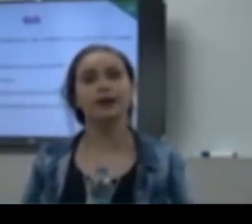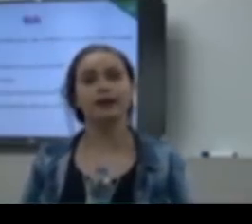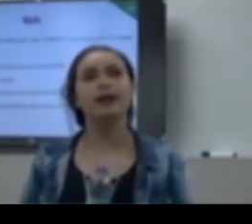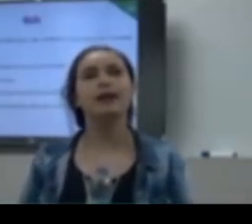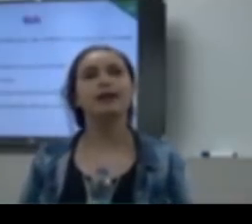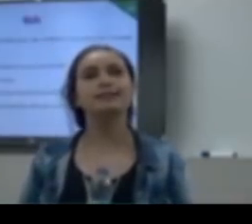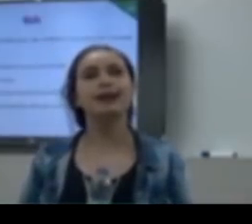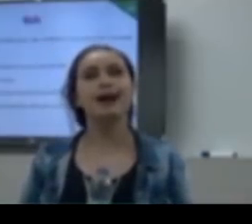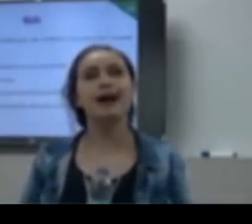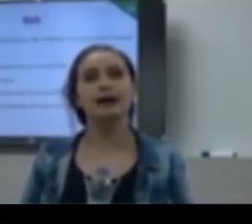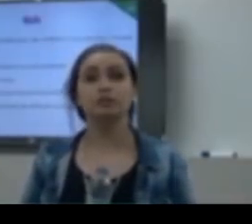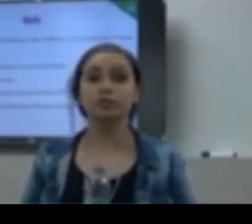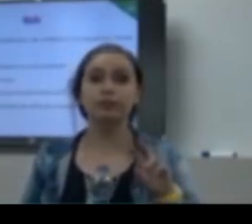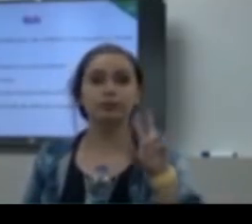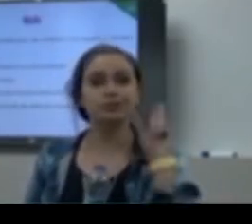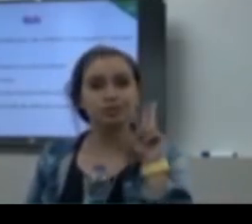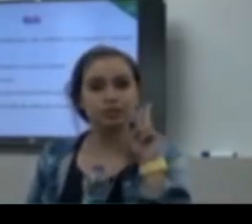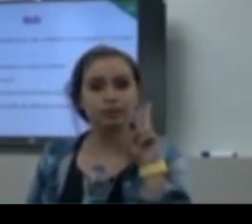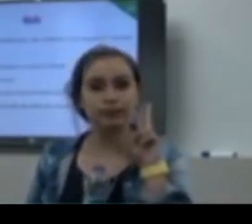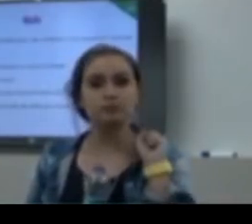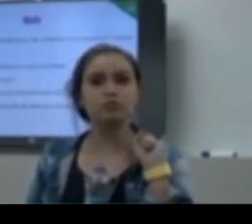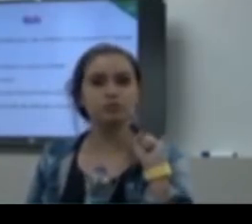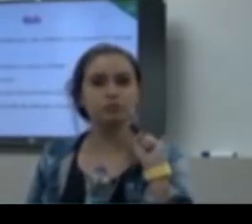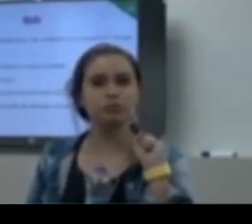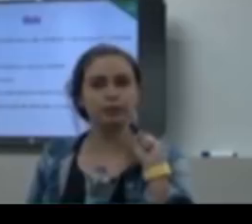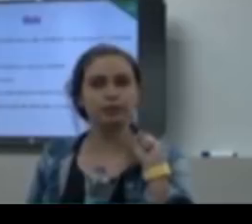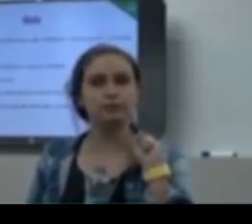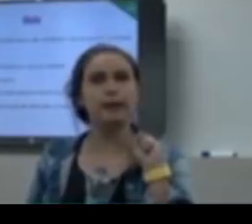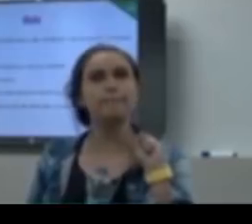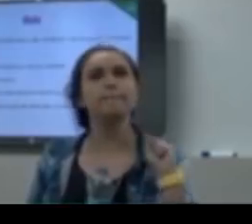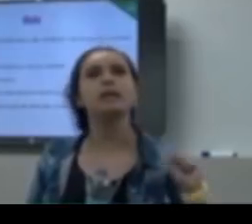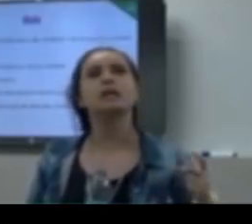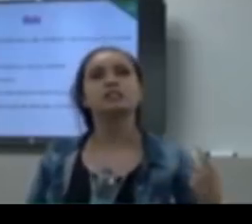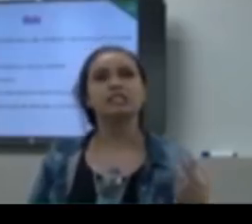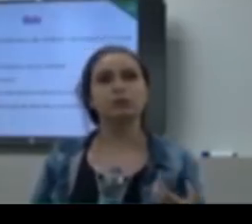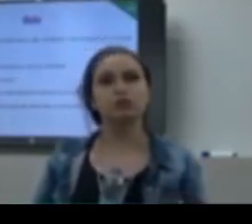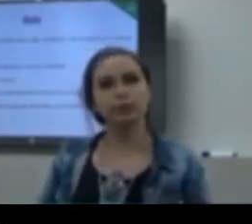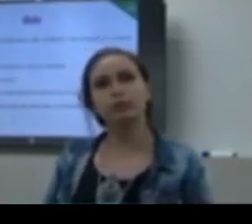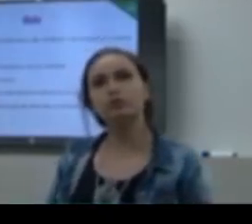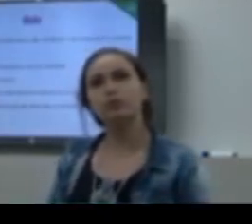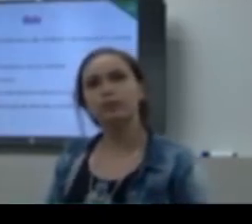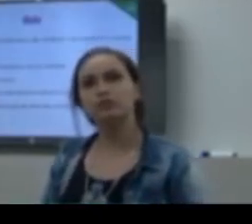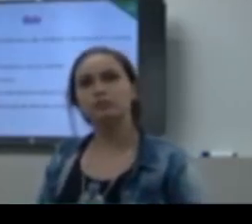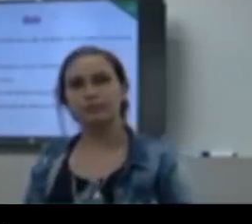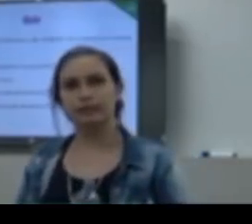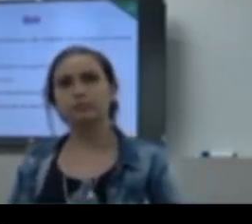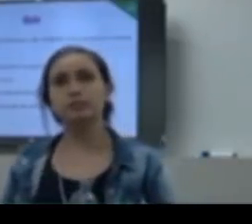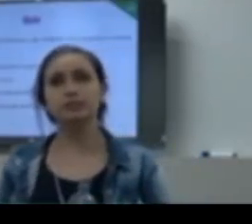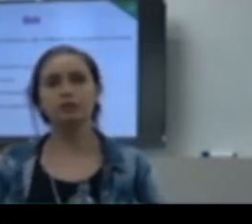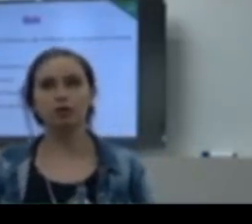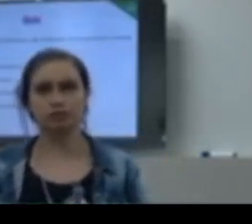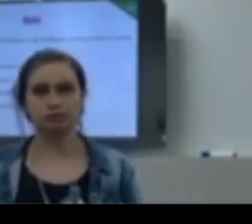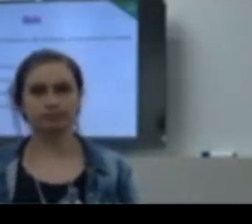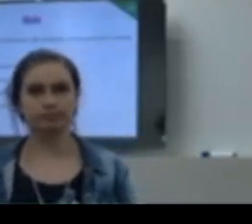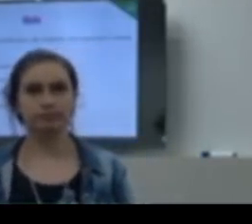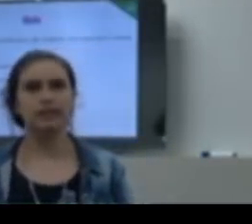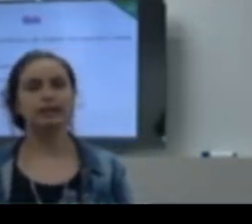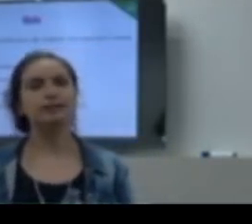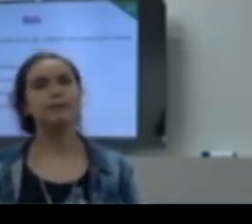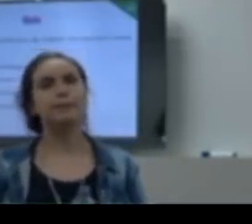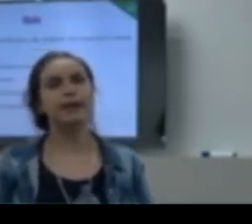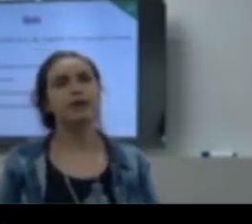correto afirmar. Letra A. De volta, a gente está comparando os dois domínios, tá? São os únicos domínios brasileiros que se